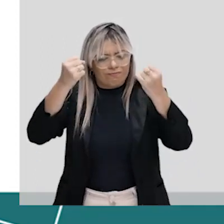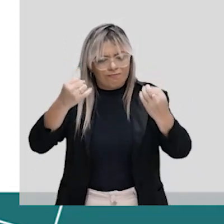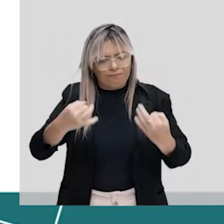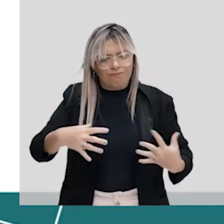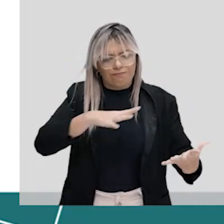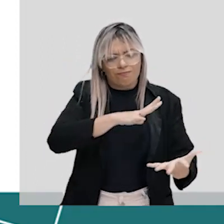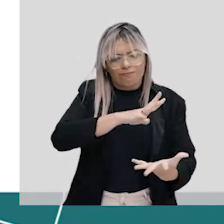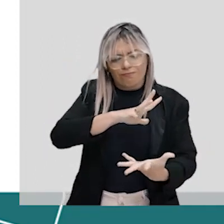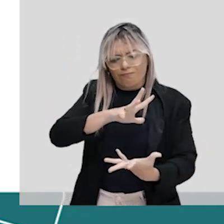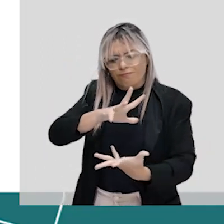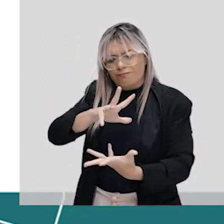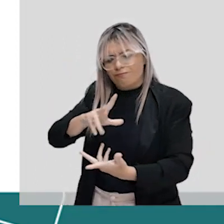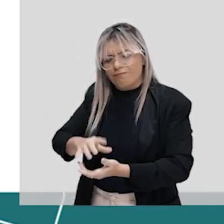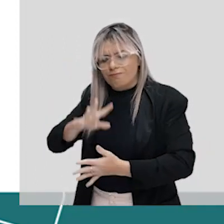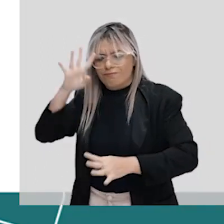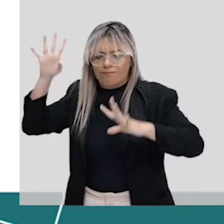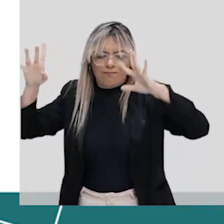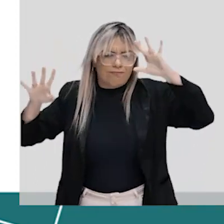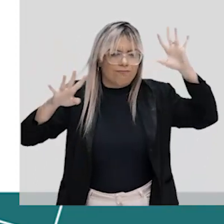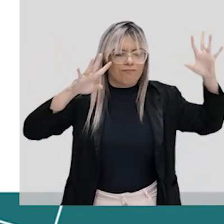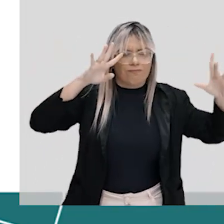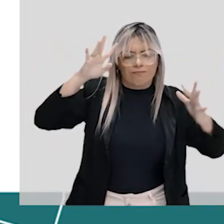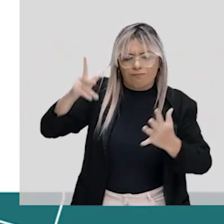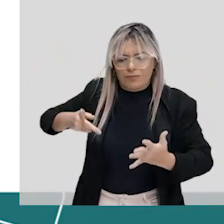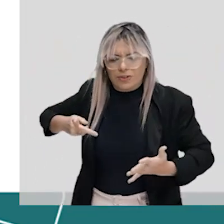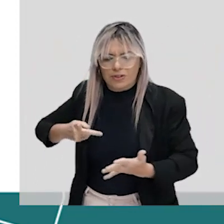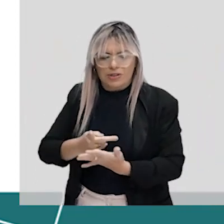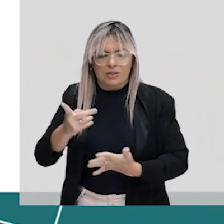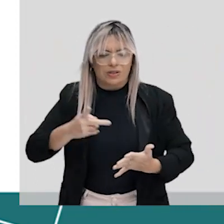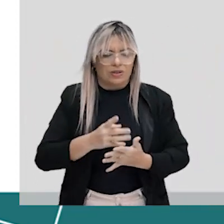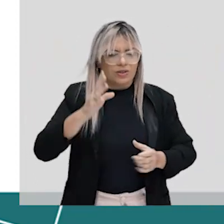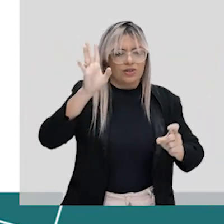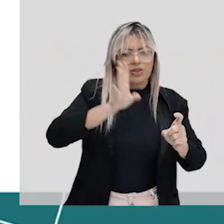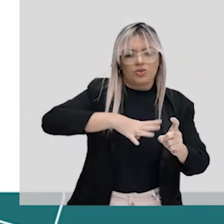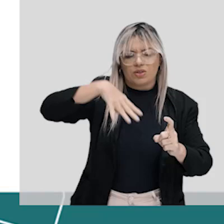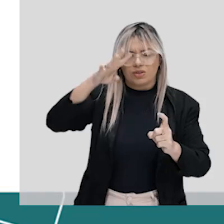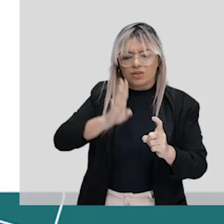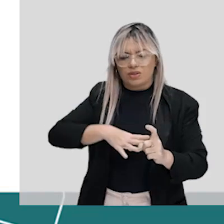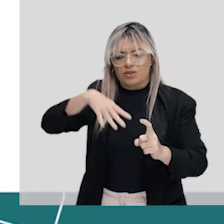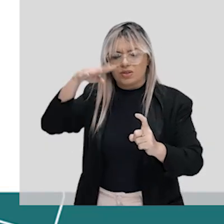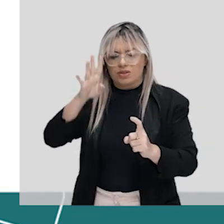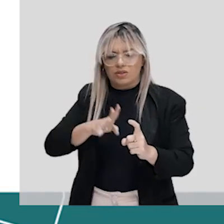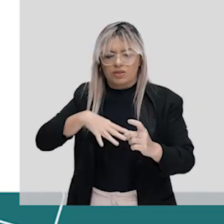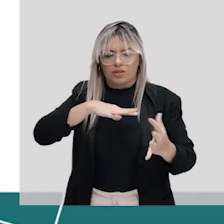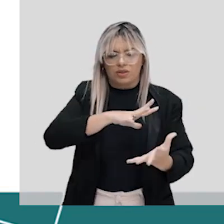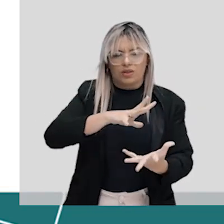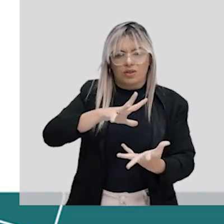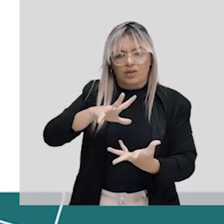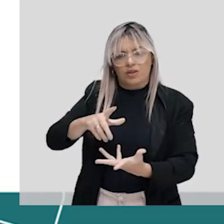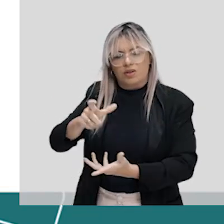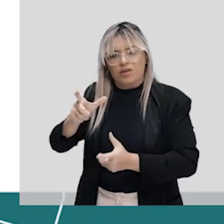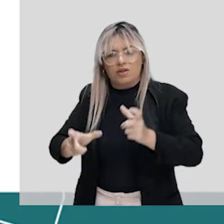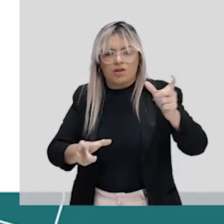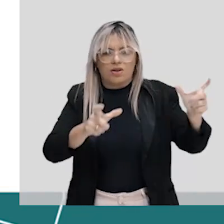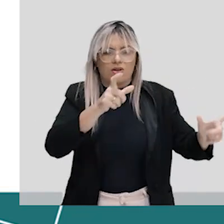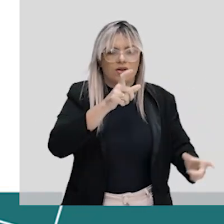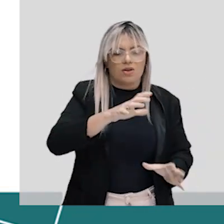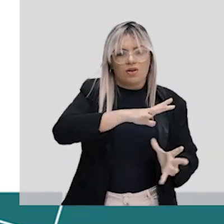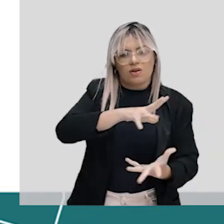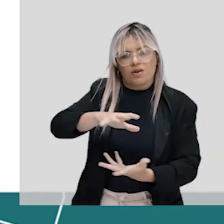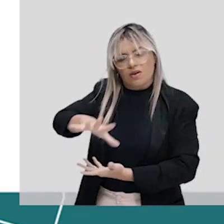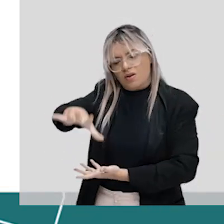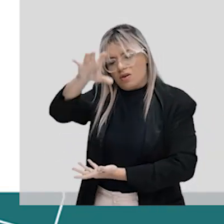mundo a partir da imaginação, apelava comumente para os deuses e os seres sobrenaturais